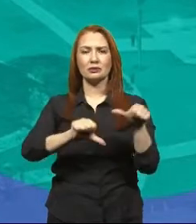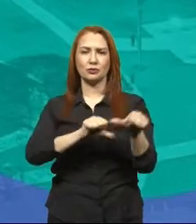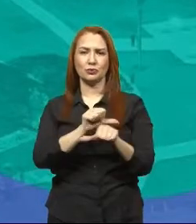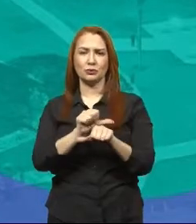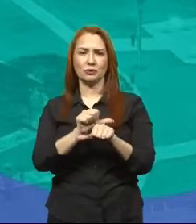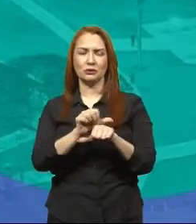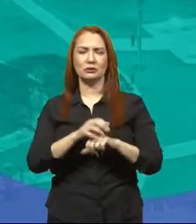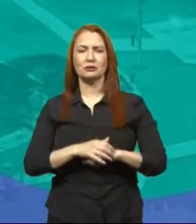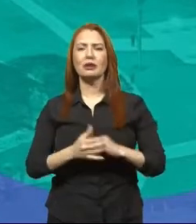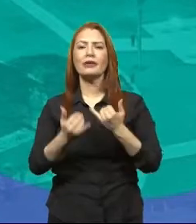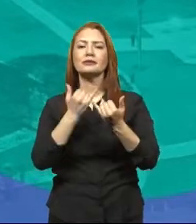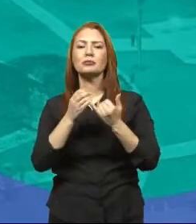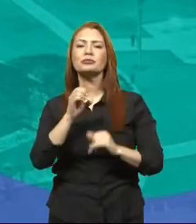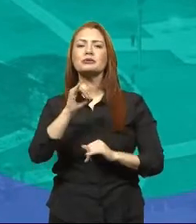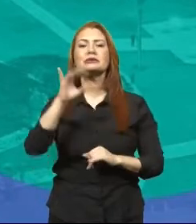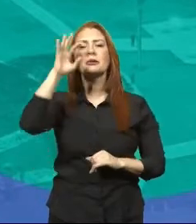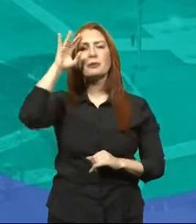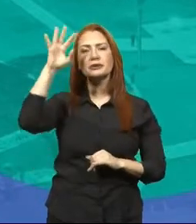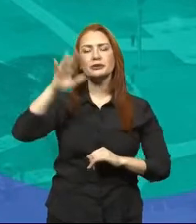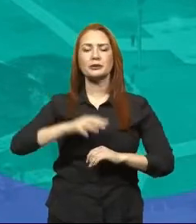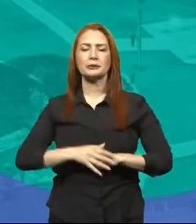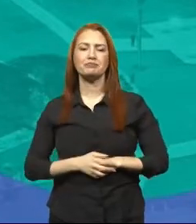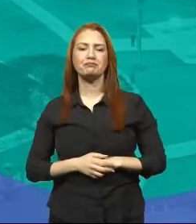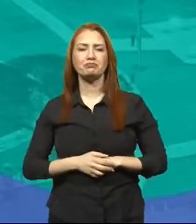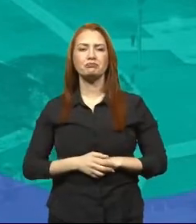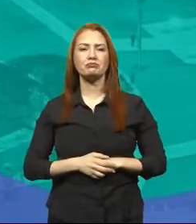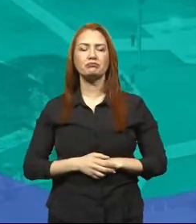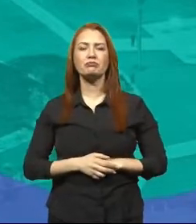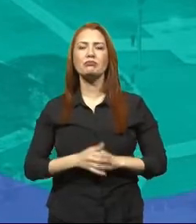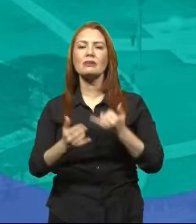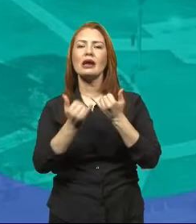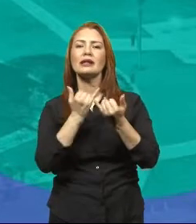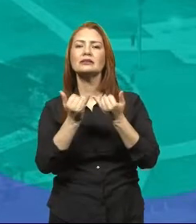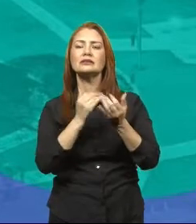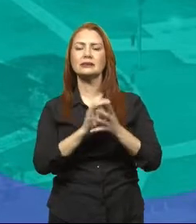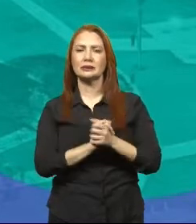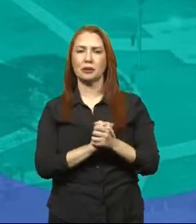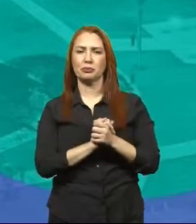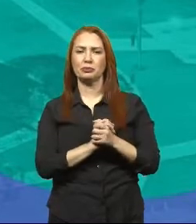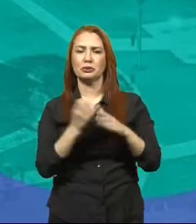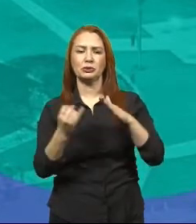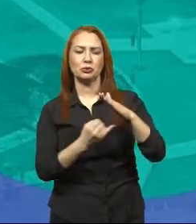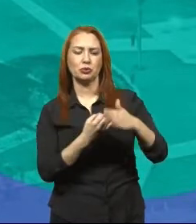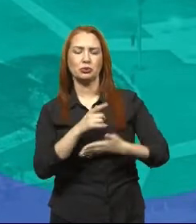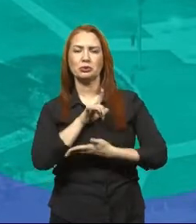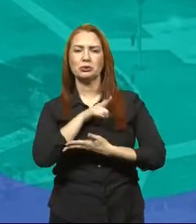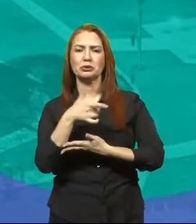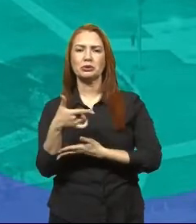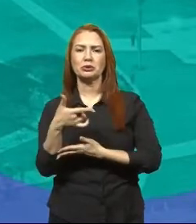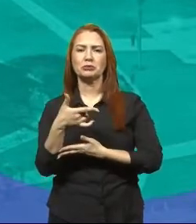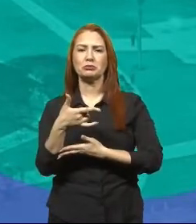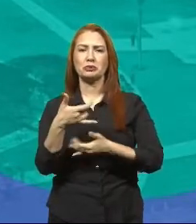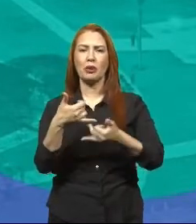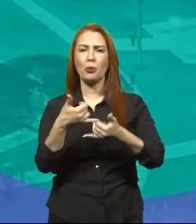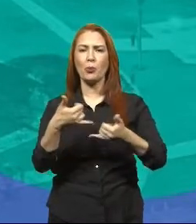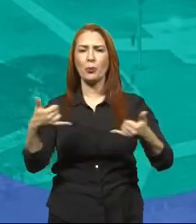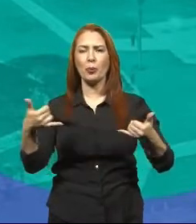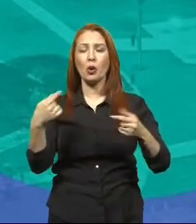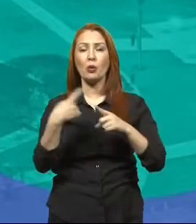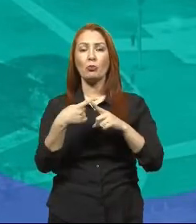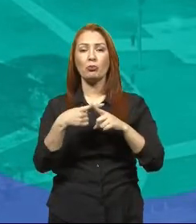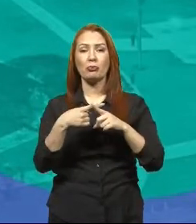você imaginar, por exemplo, um chão de fábrica sem fio, porque essa tecnologia 5G aí, ela tem muito